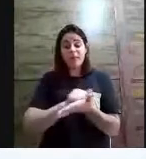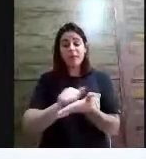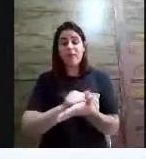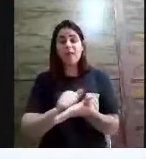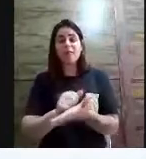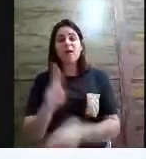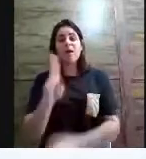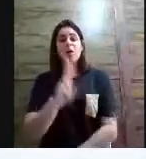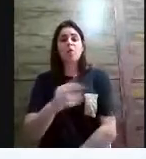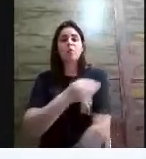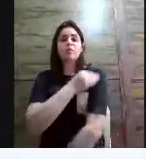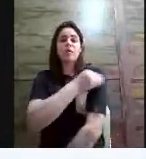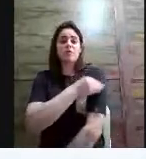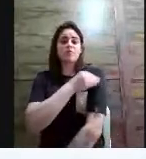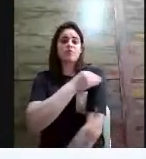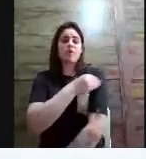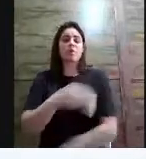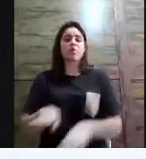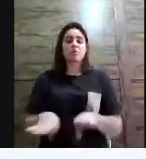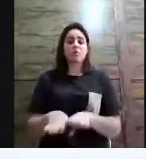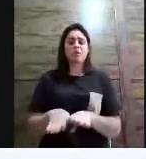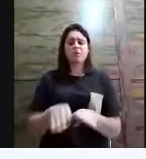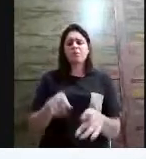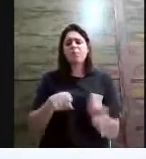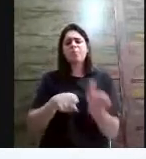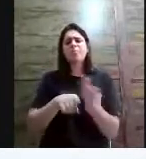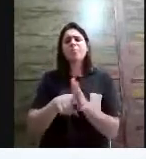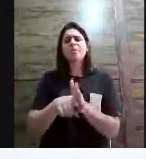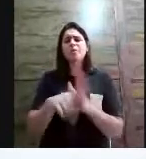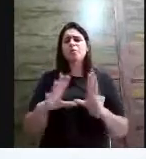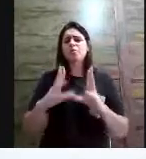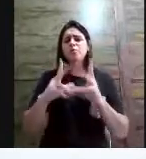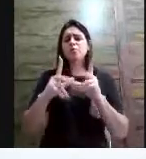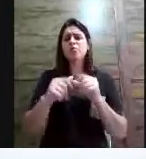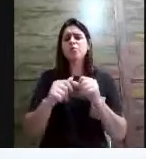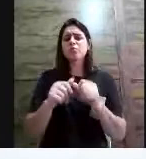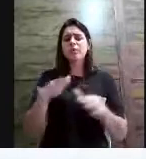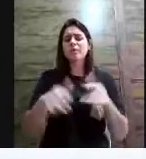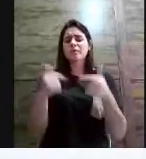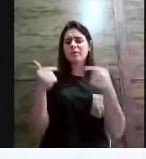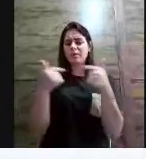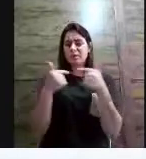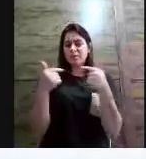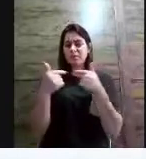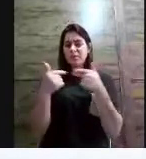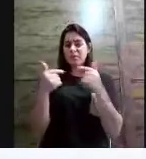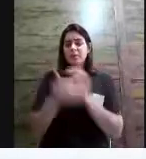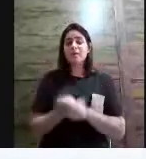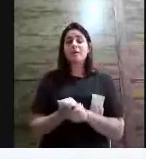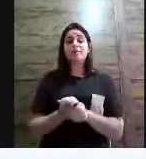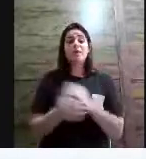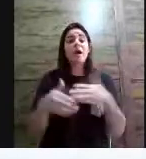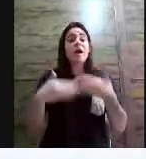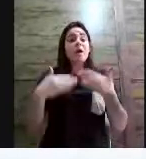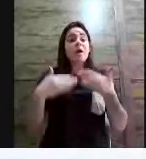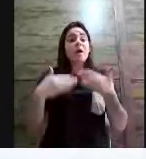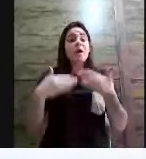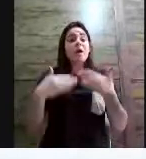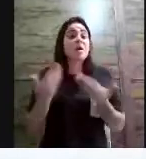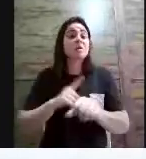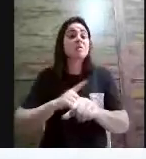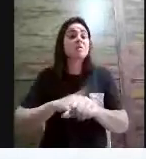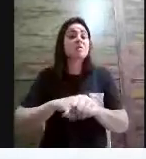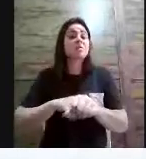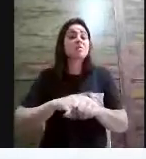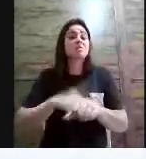para os meus pacientes e eles aí concordam, dão risada e concordam. Há quanto tempo não se pega